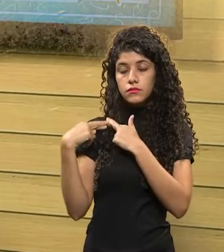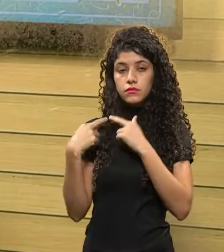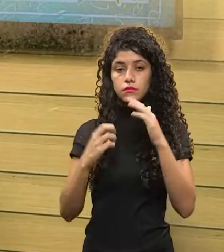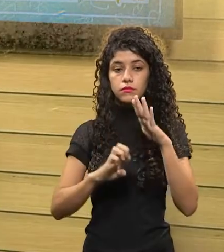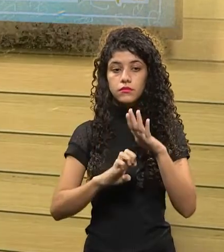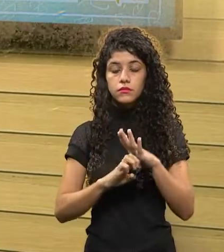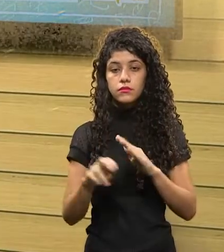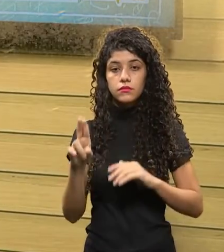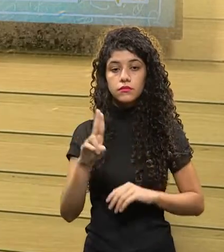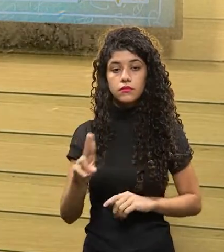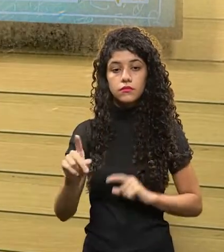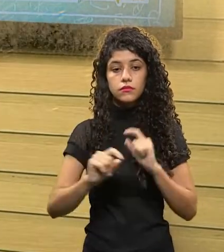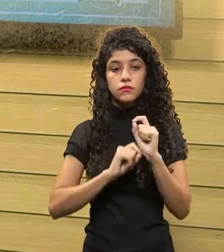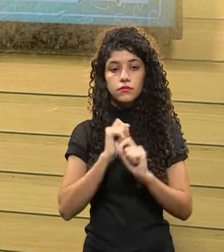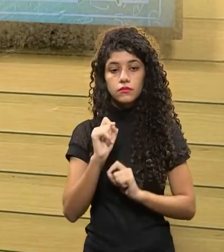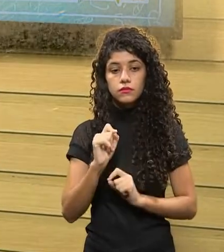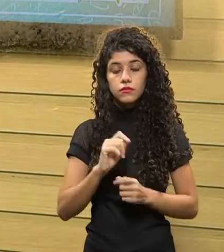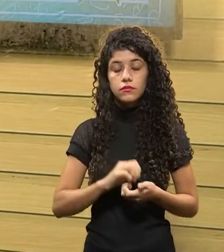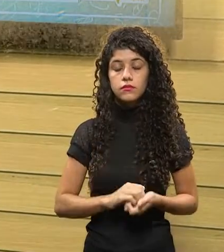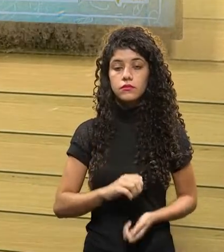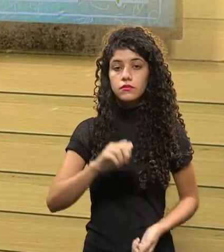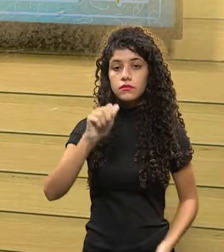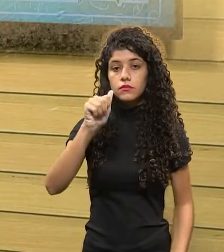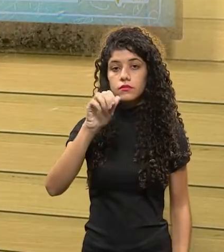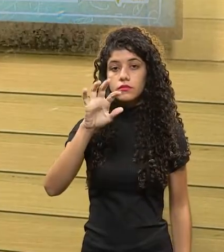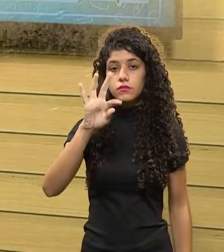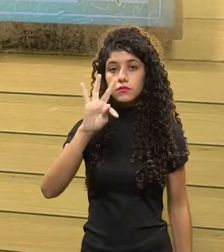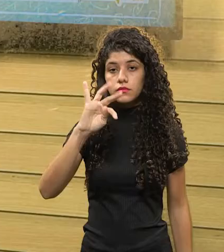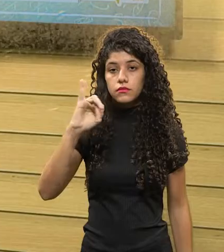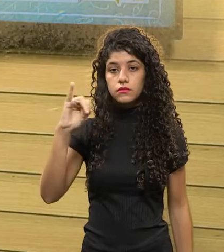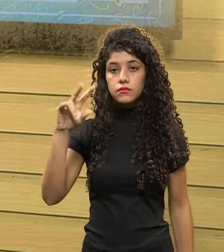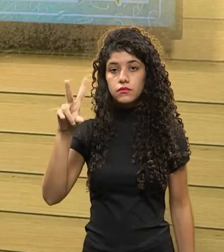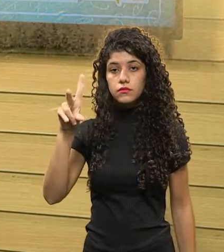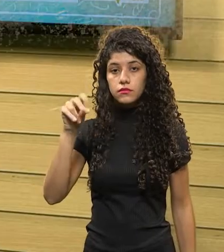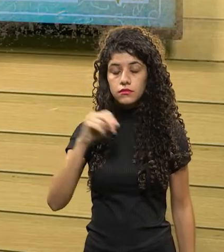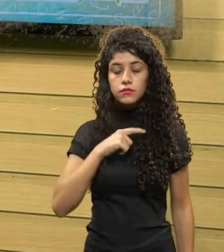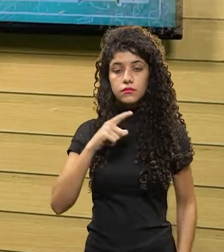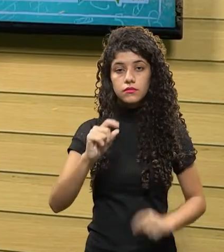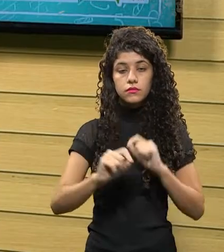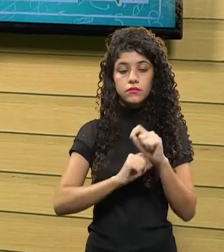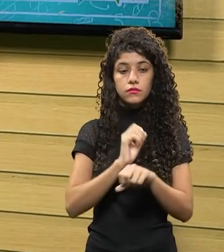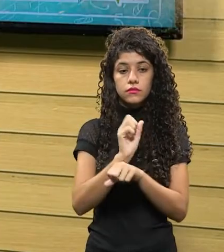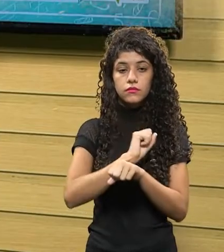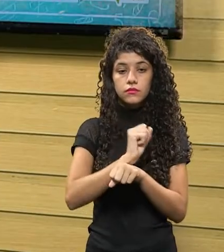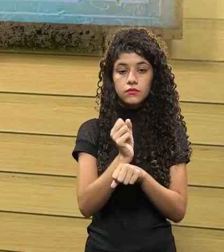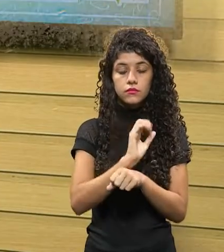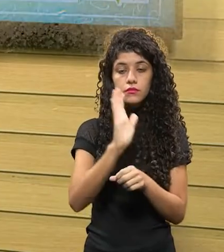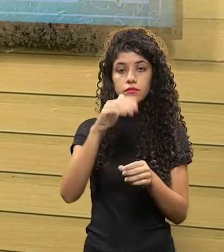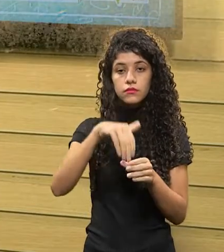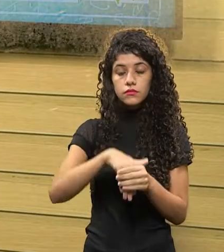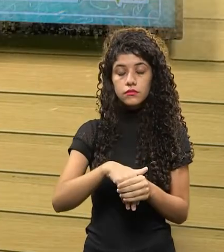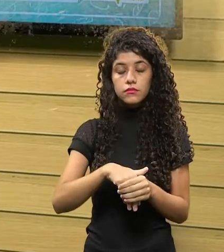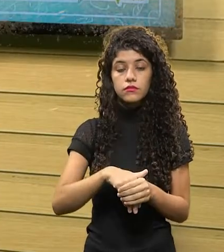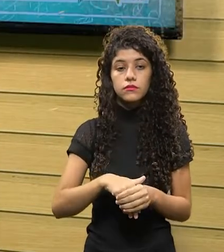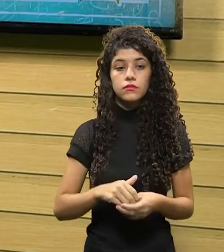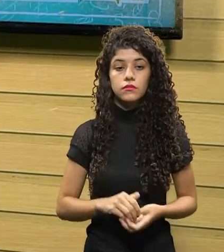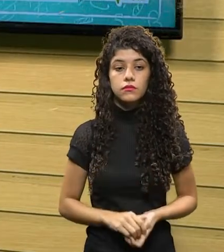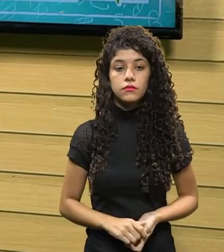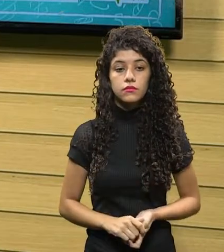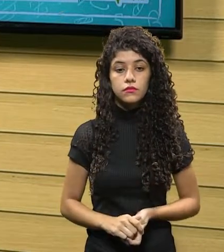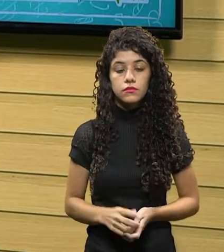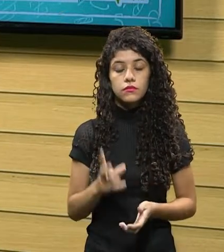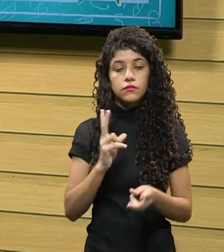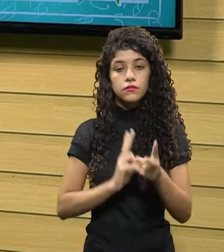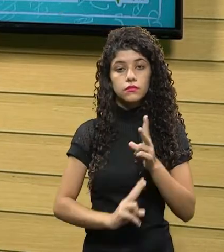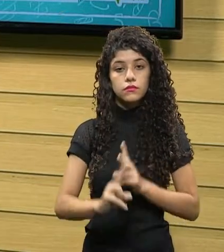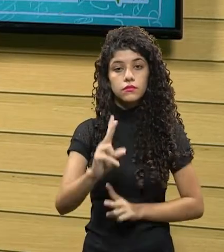sua aplicação vai o quê? Para o ativo. Porque agora temos aqui um veículo dentro da conta do ativo. Então, sempre